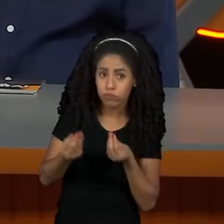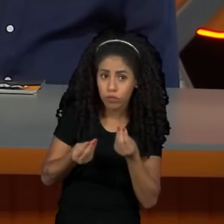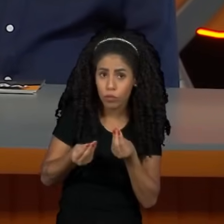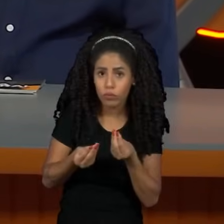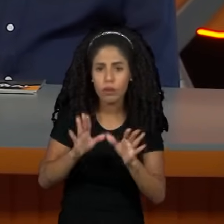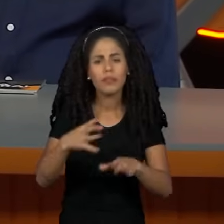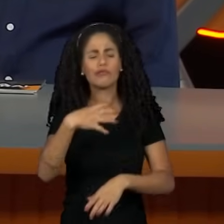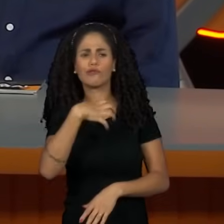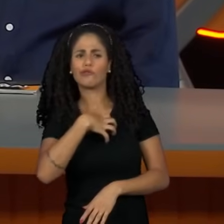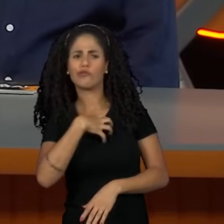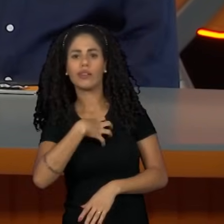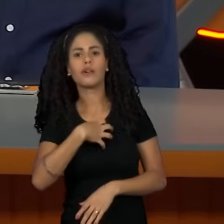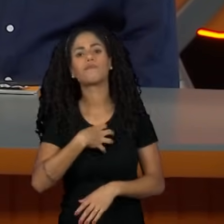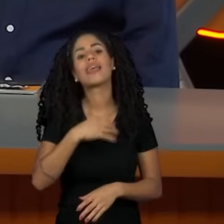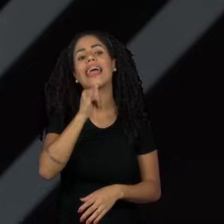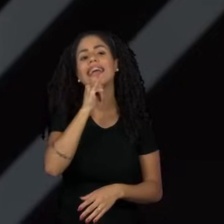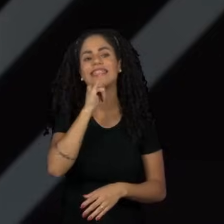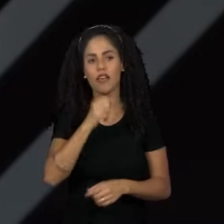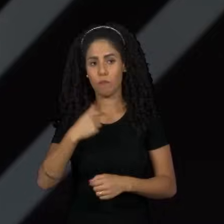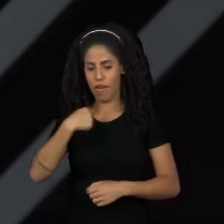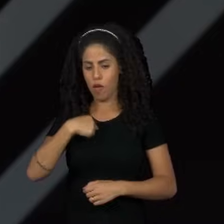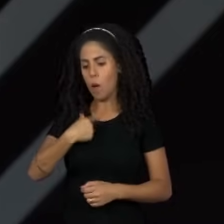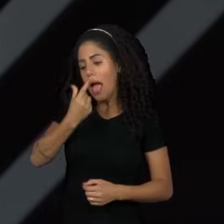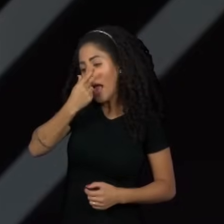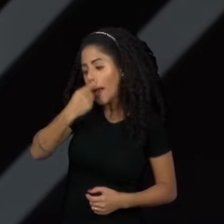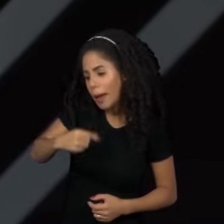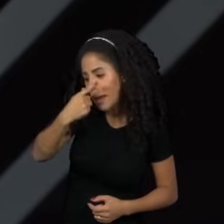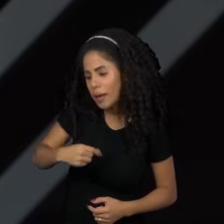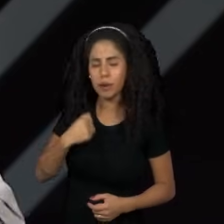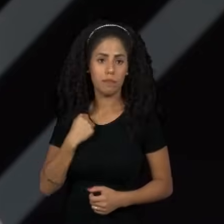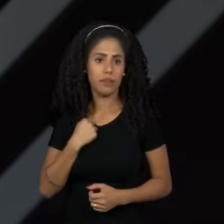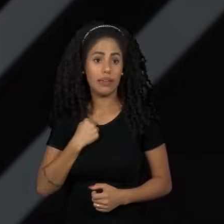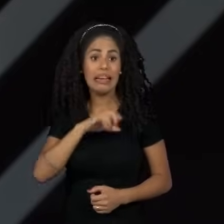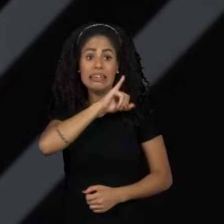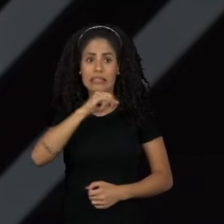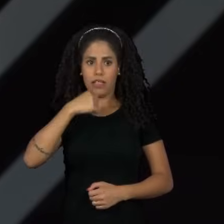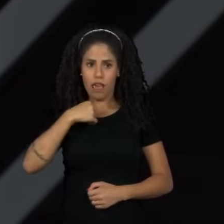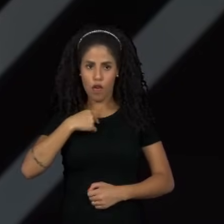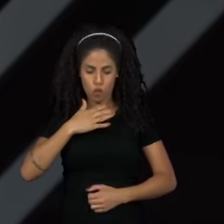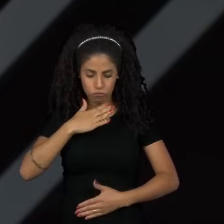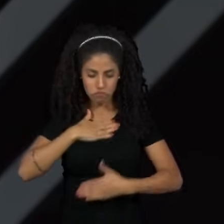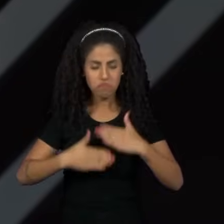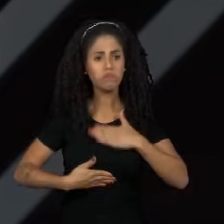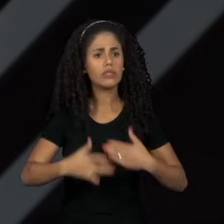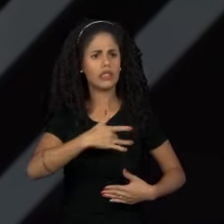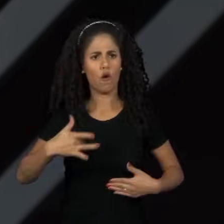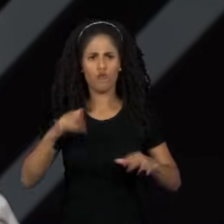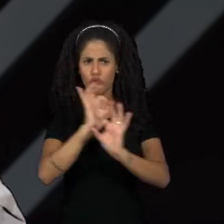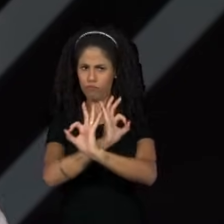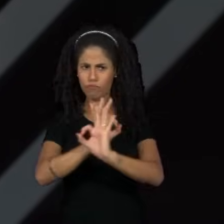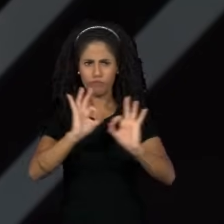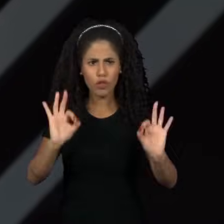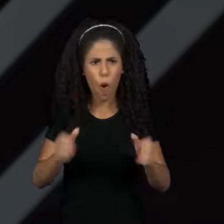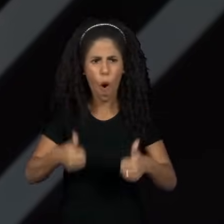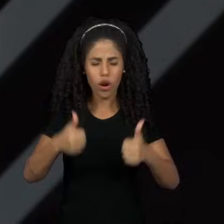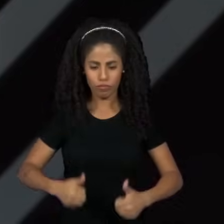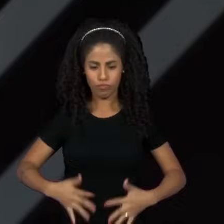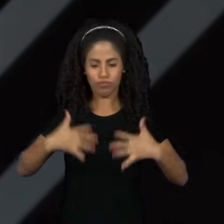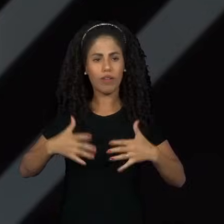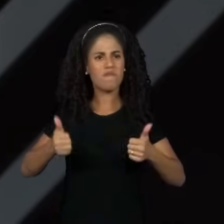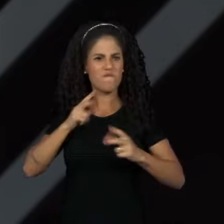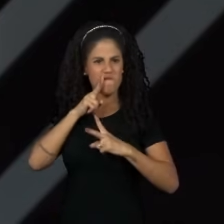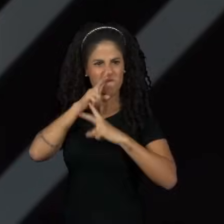É como gripe, é como uma doença nossa. Se eu tenho saúde, um sistema imune